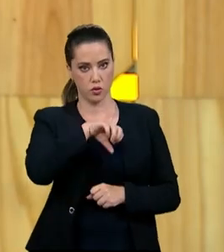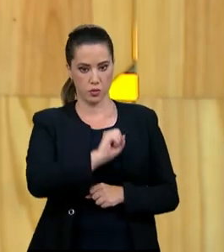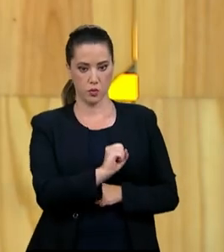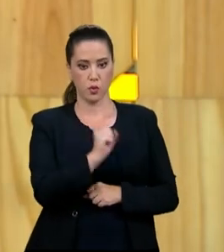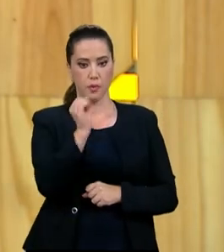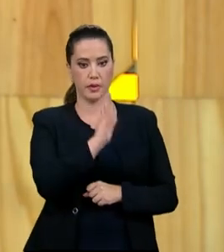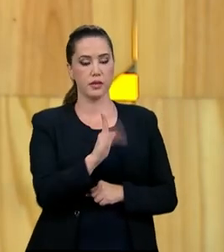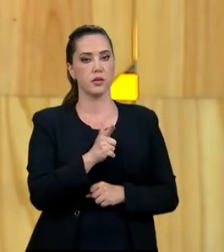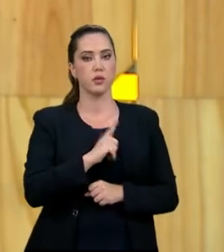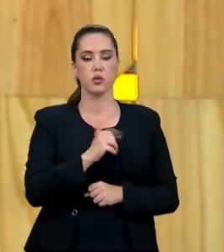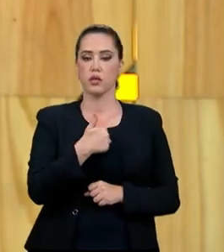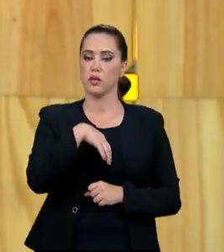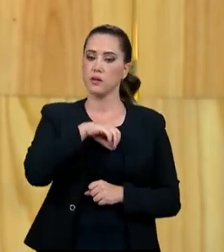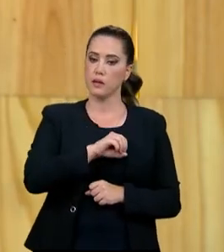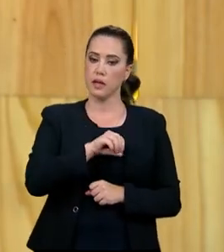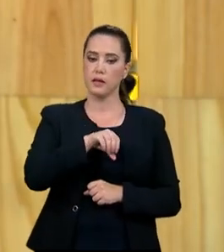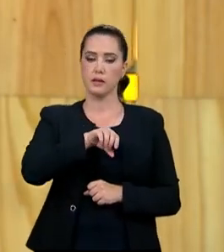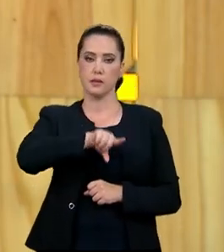startups, comparado às